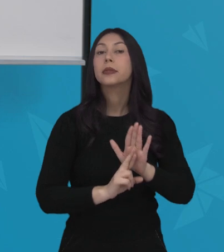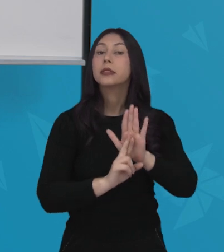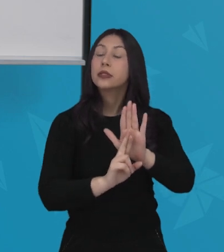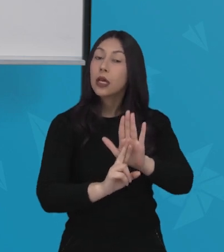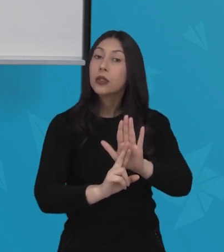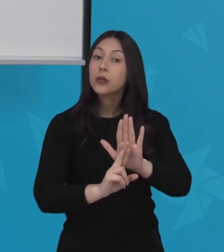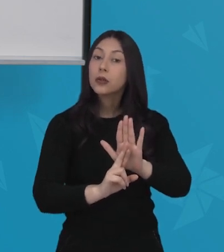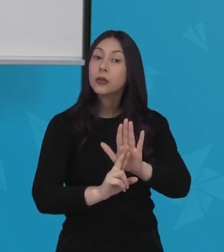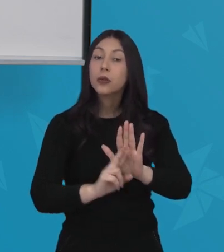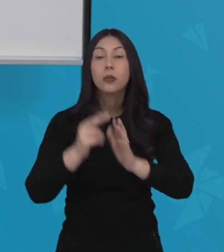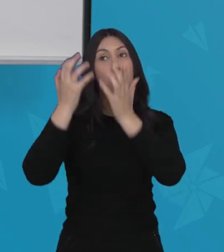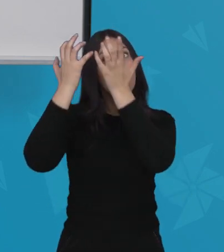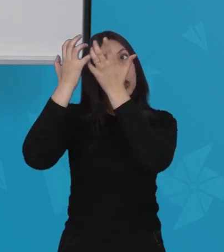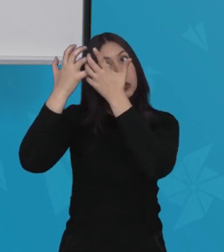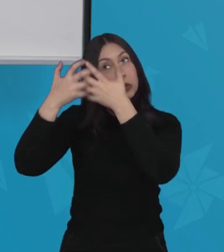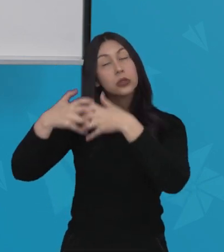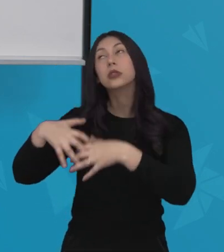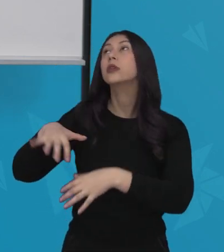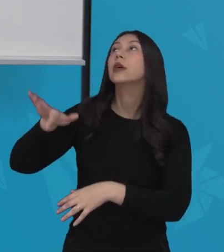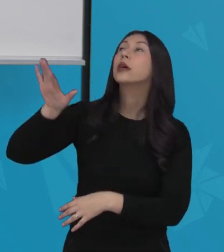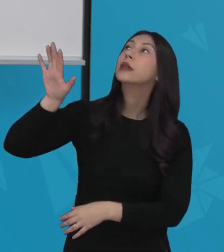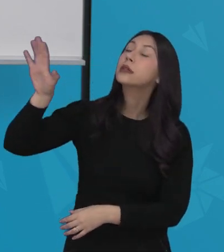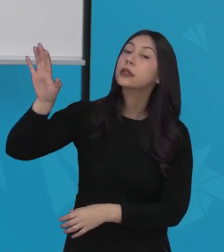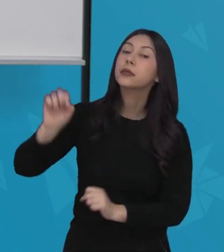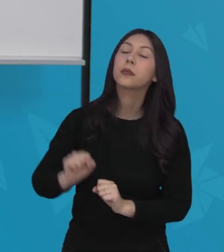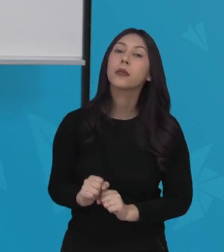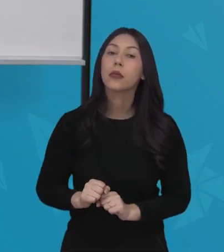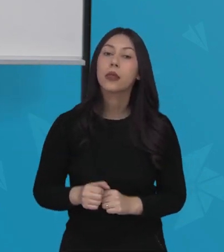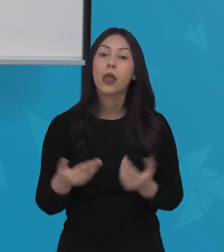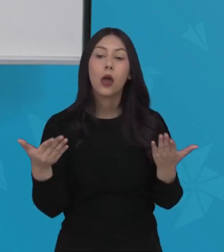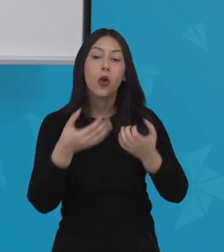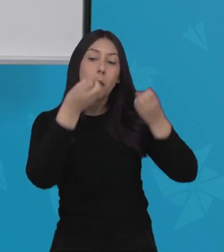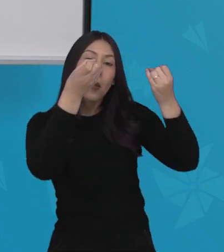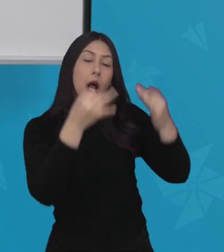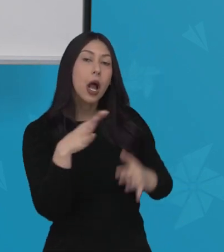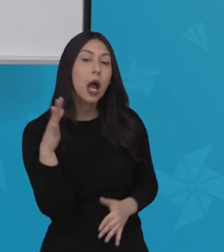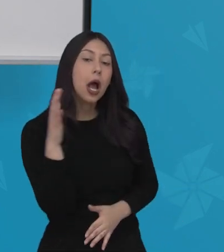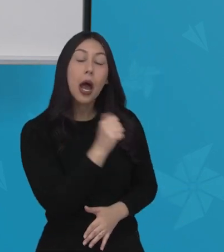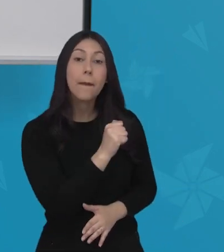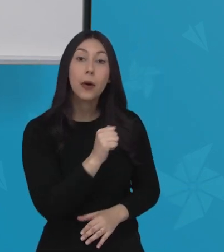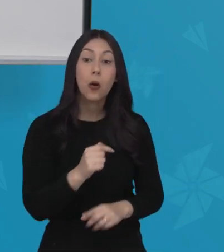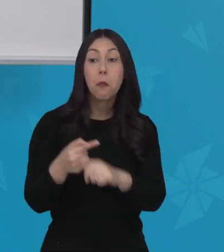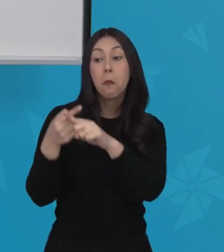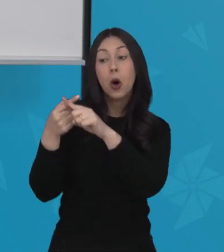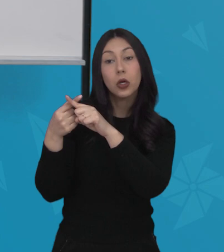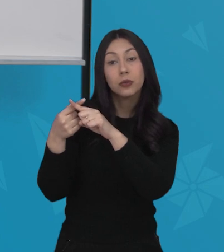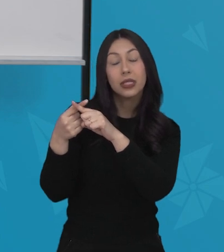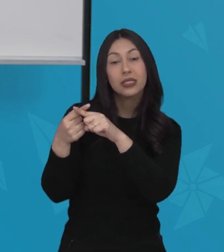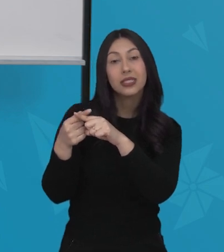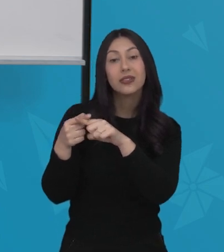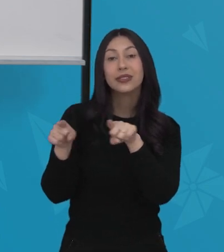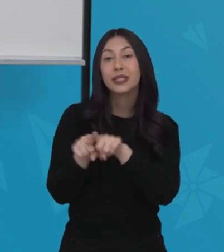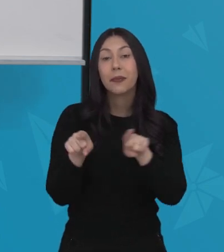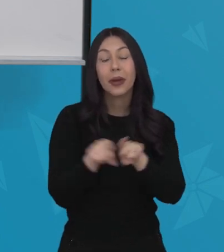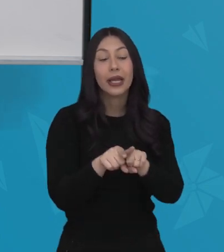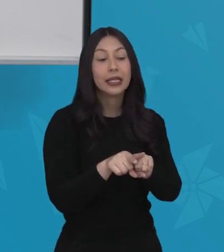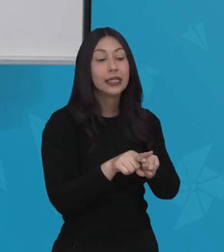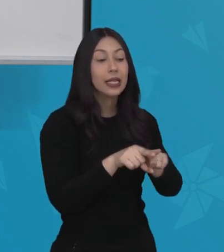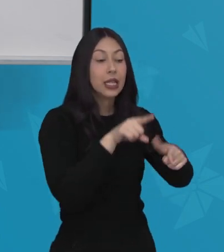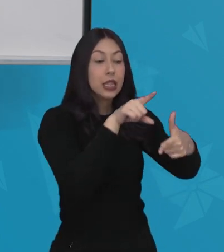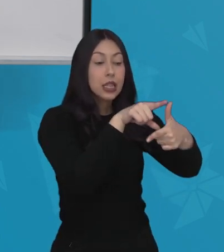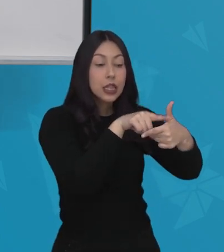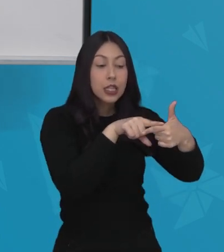de base 10, o raciocínio é mais ou menos assim. Agora vamos falar rapidinho sobre multiplicação e